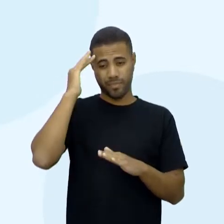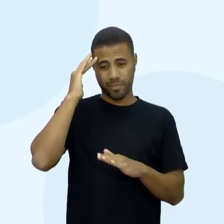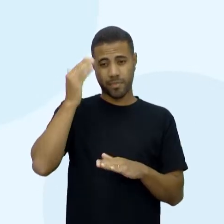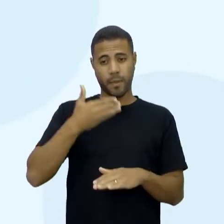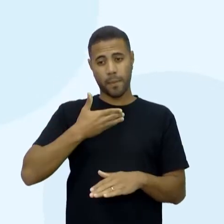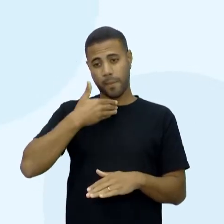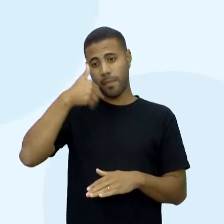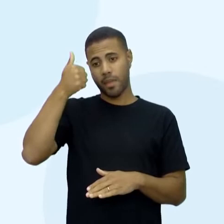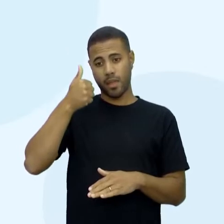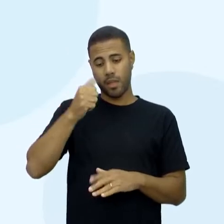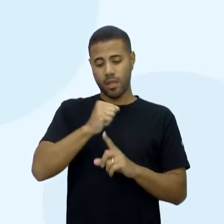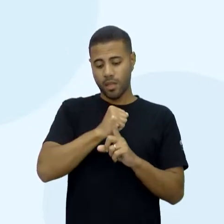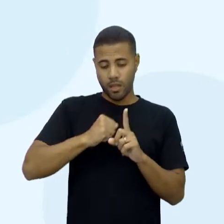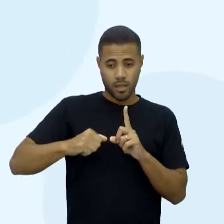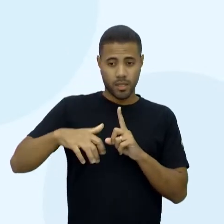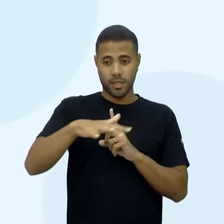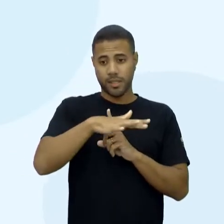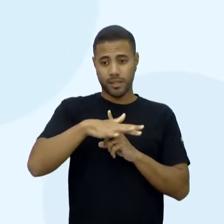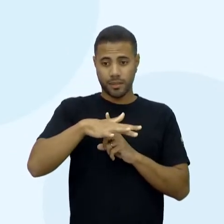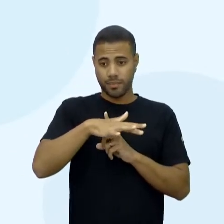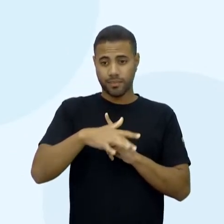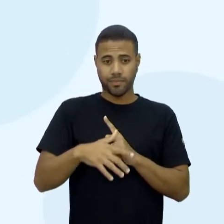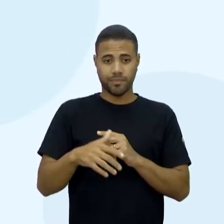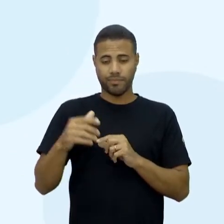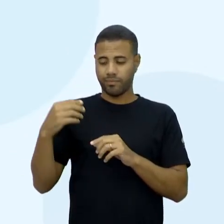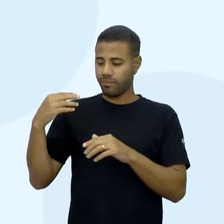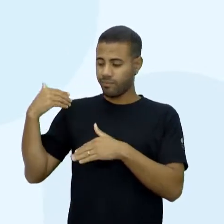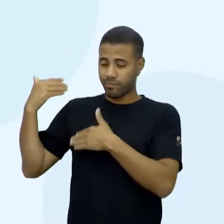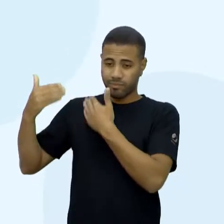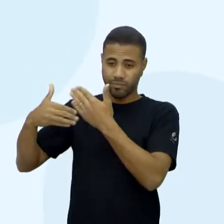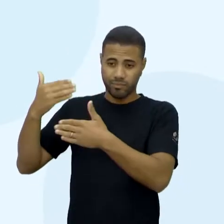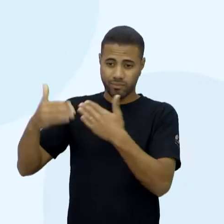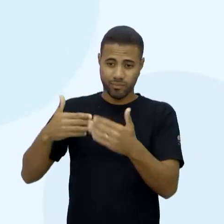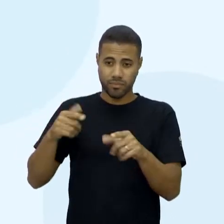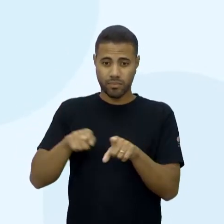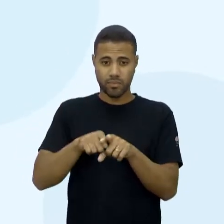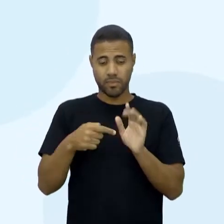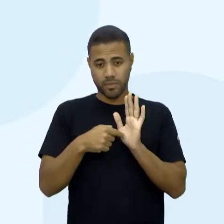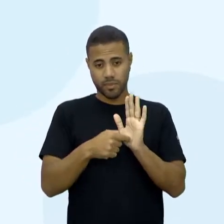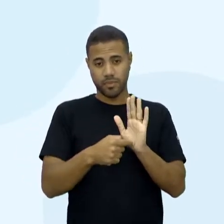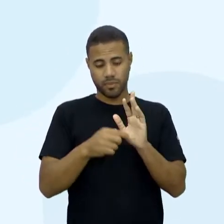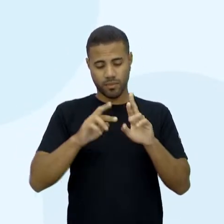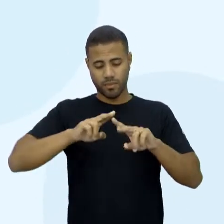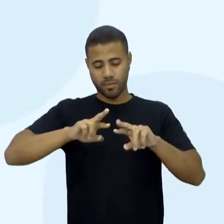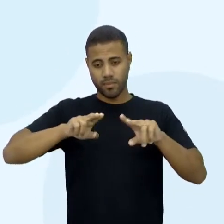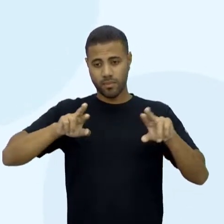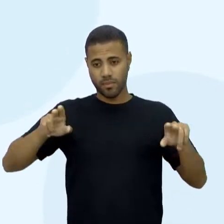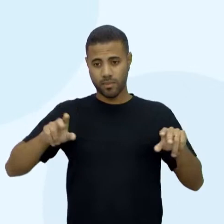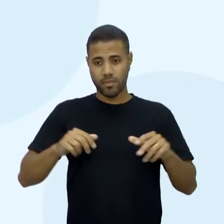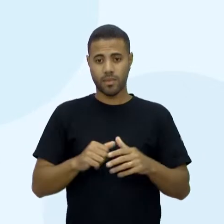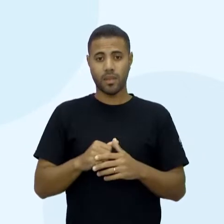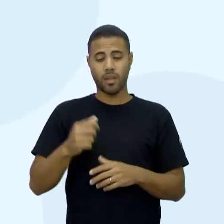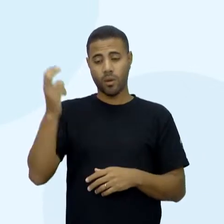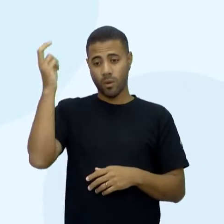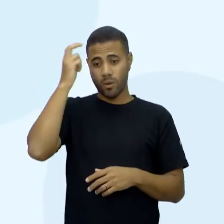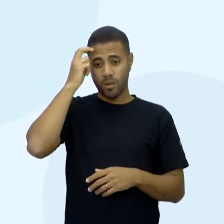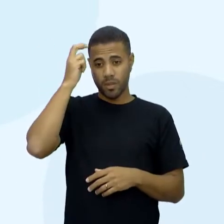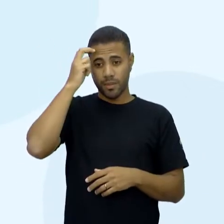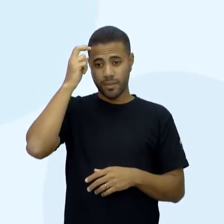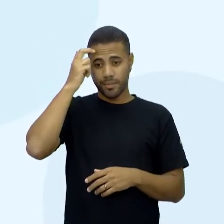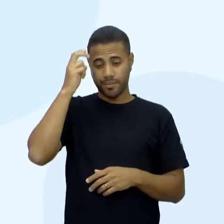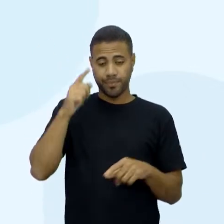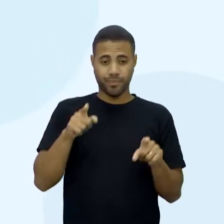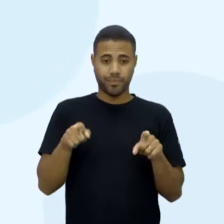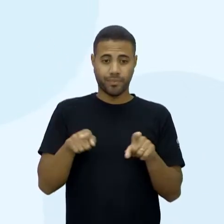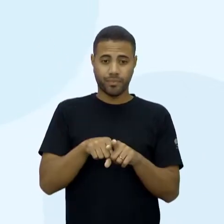melhor das sociedades de diversas épocas, além de mostrar a diversidade de diversas culturas e